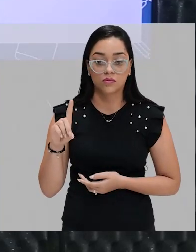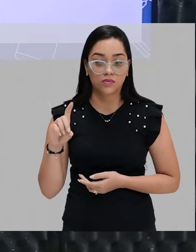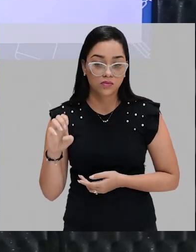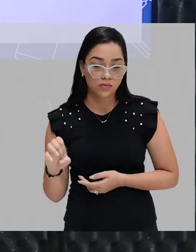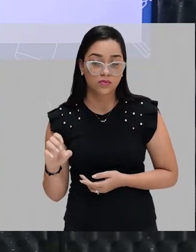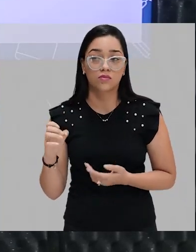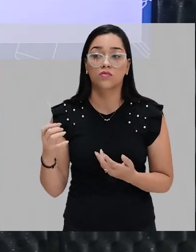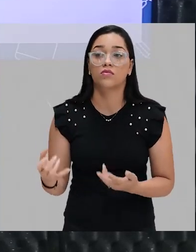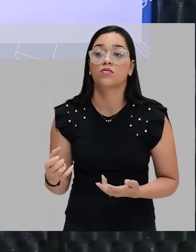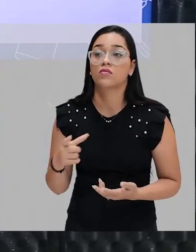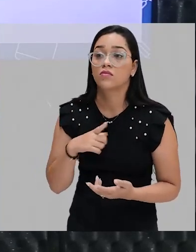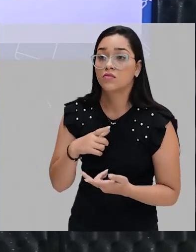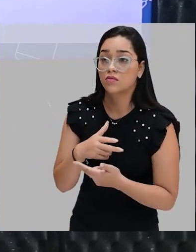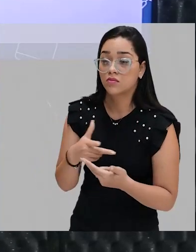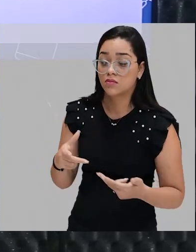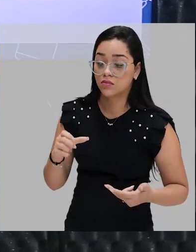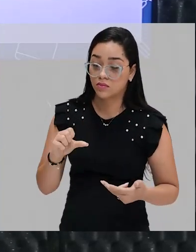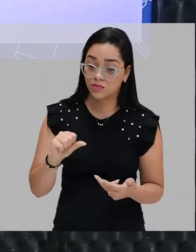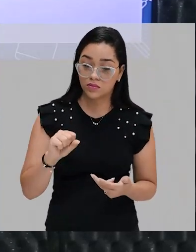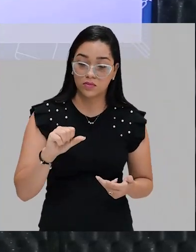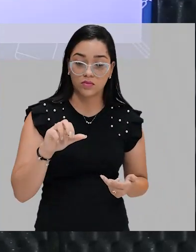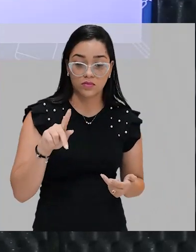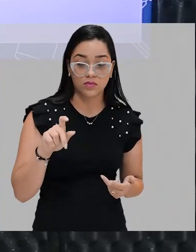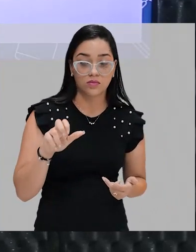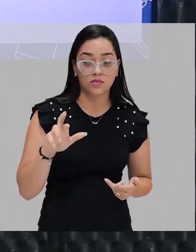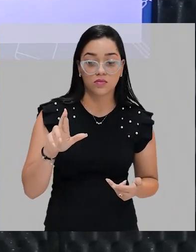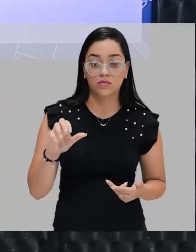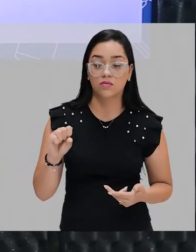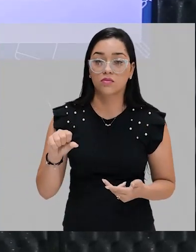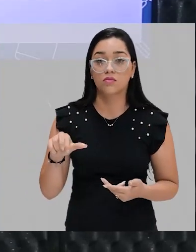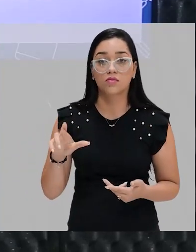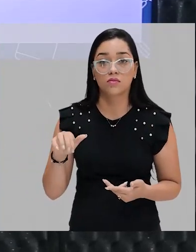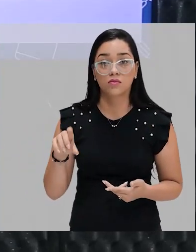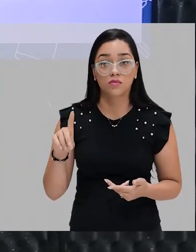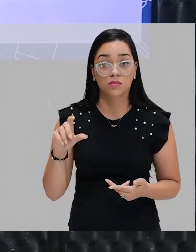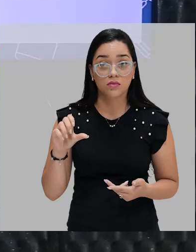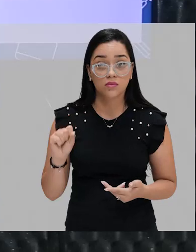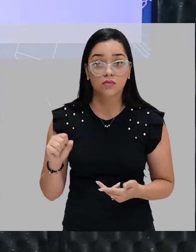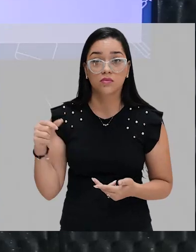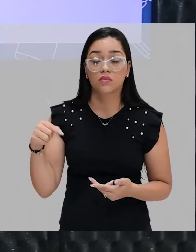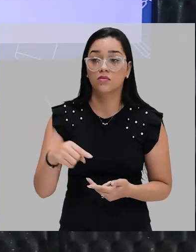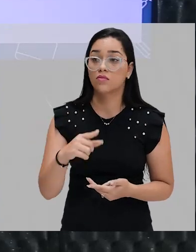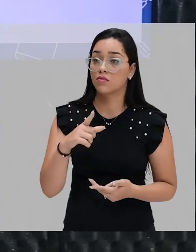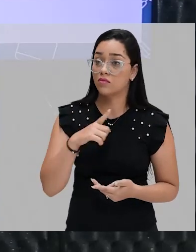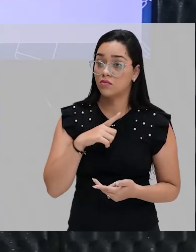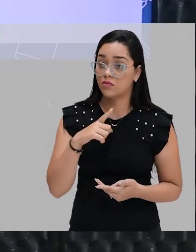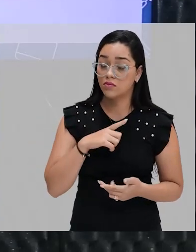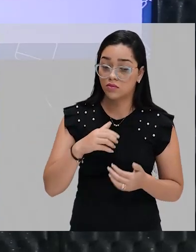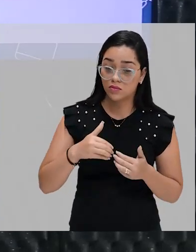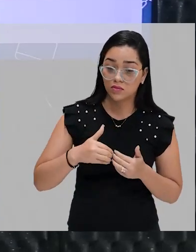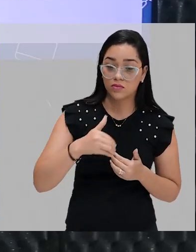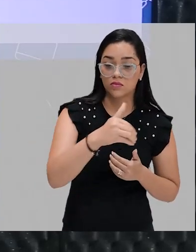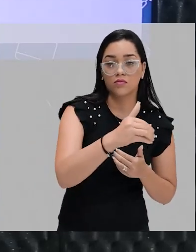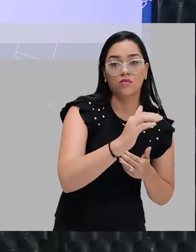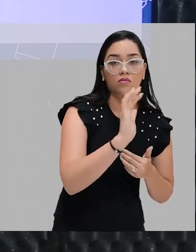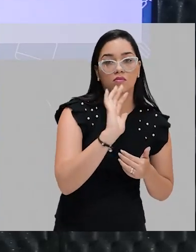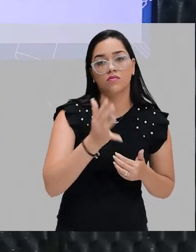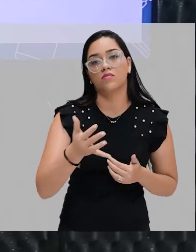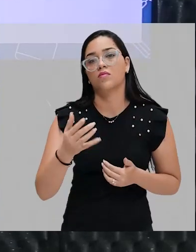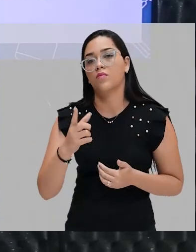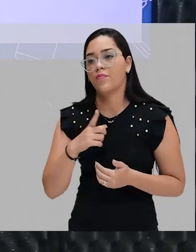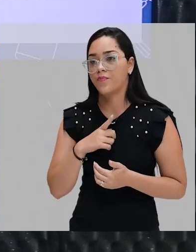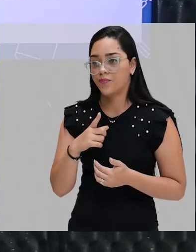E soluções supersaturadas, né? Elas, nesse caso, essa solução ultrapassou